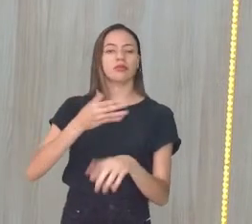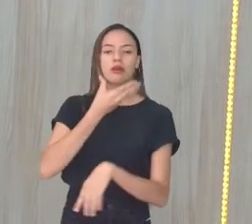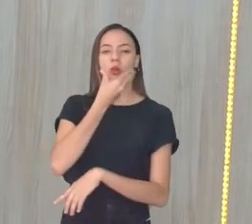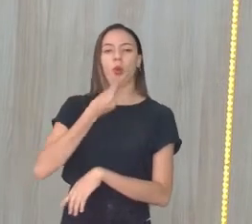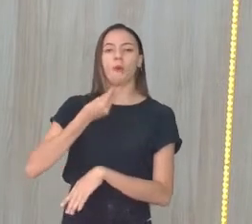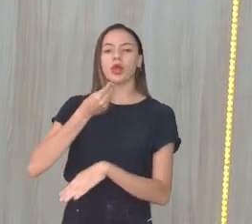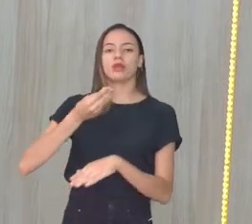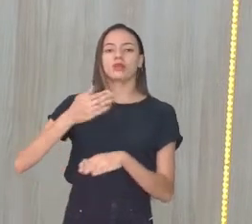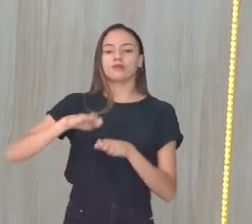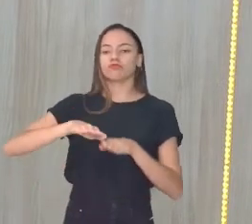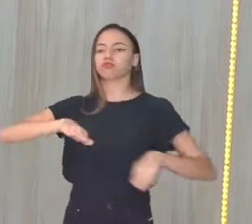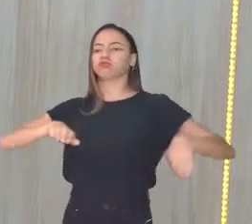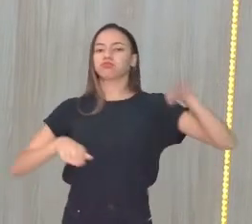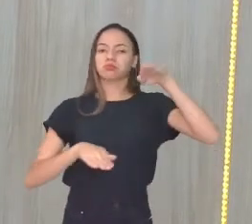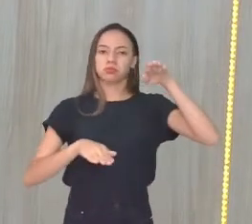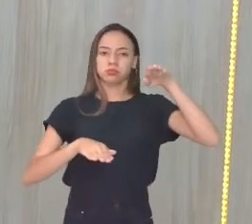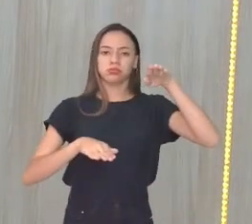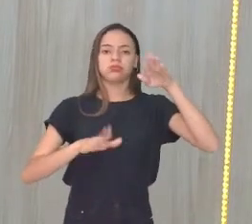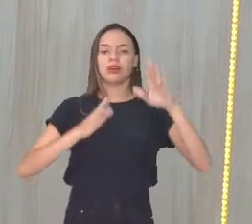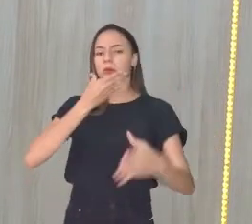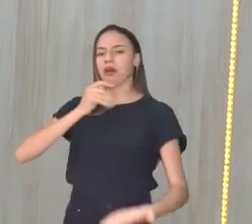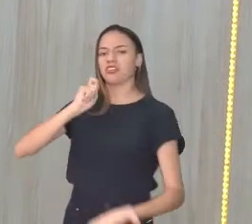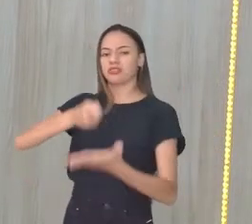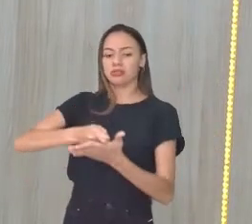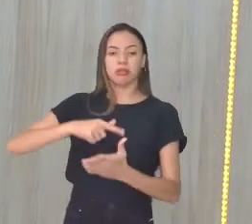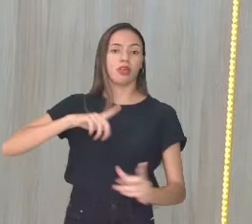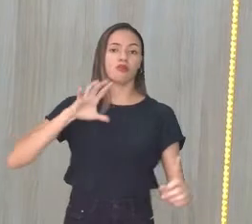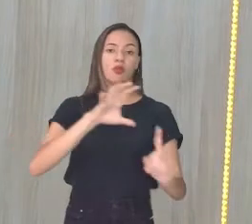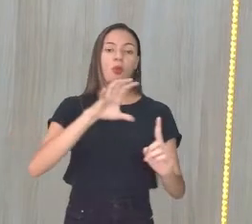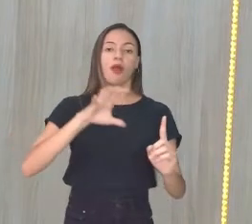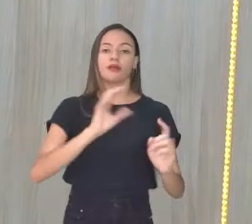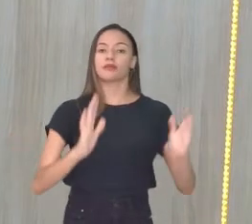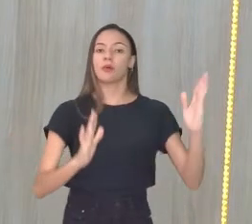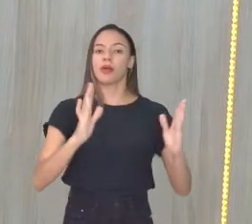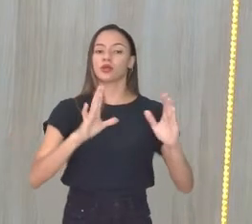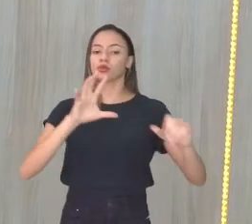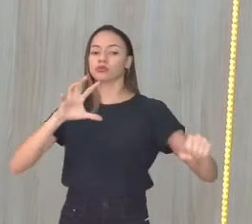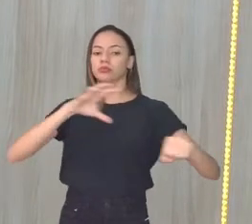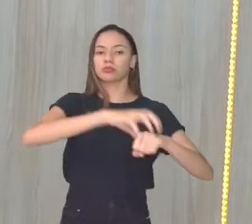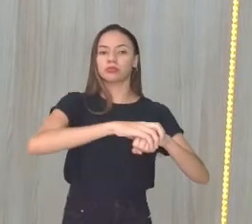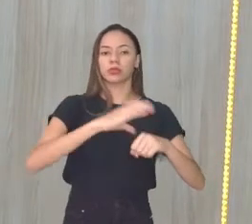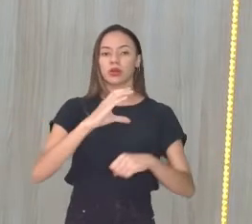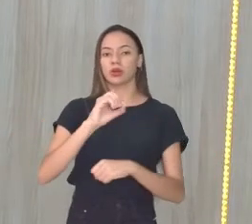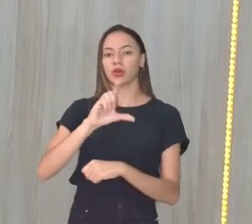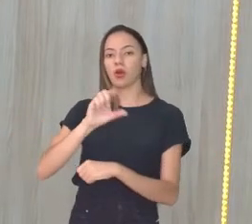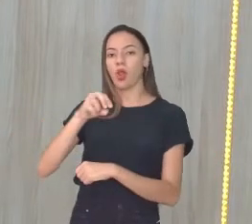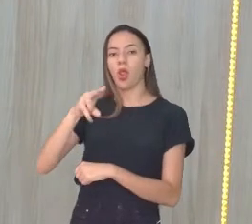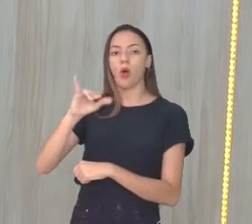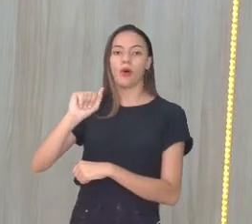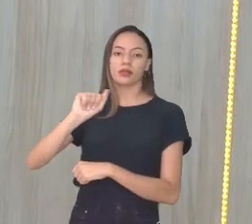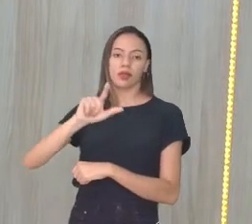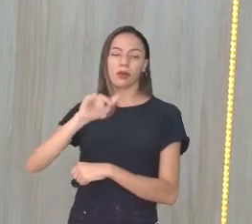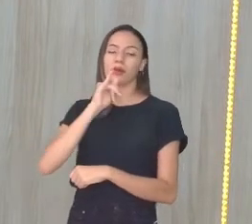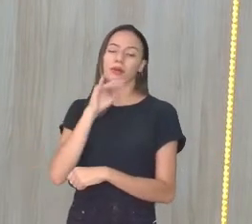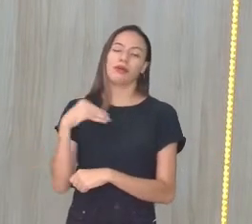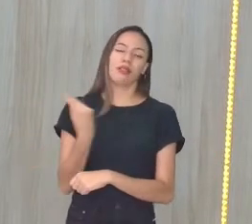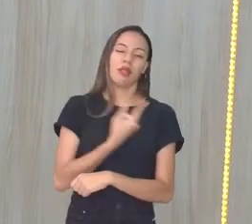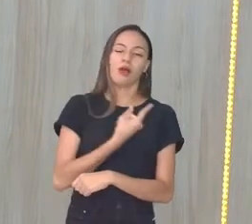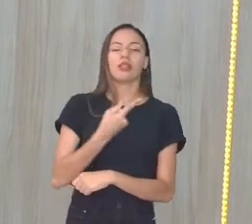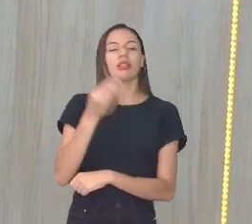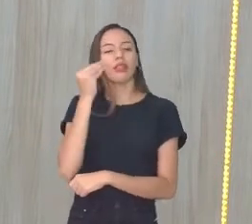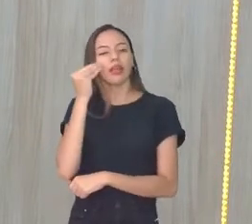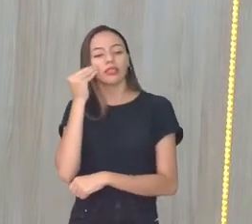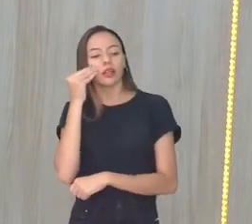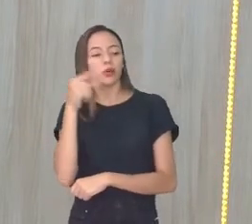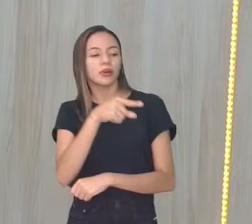patriarcal, machista, isso vem lá do período colonial, né? Que por mais que a gente vá tentando desmistificar, desfazer